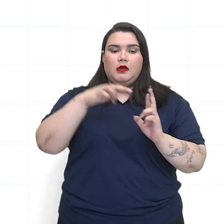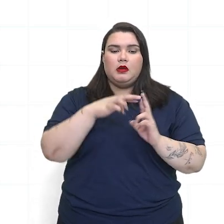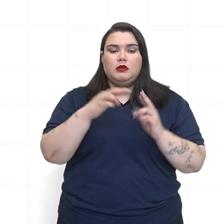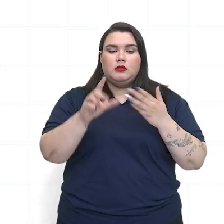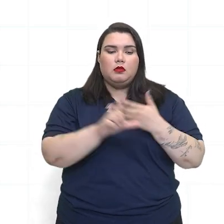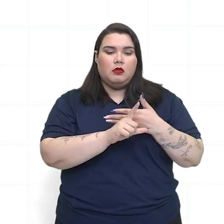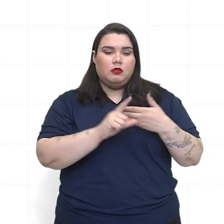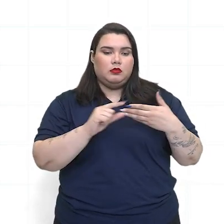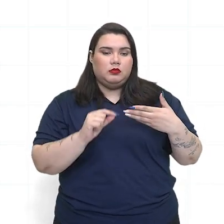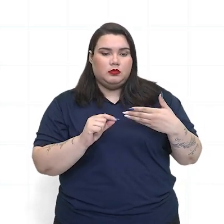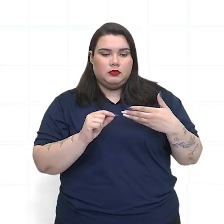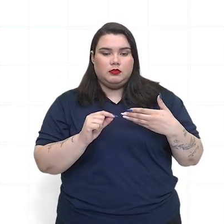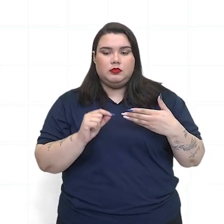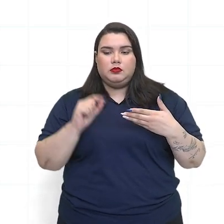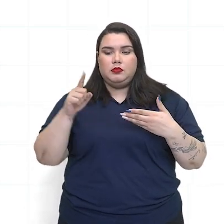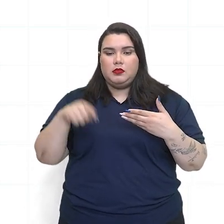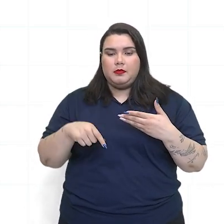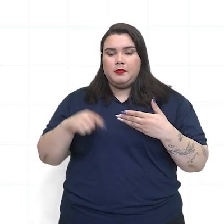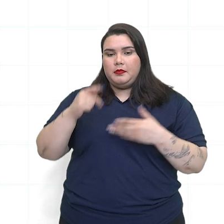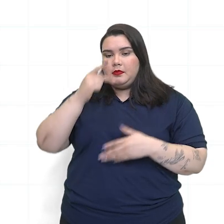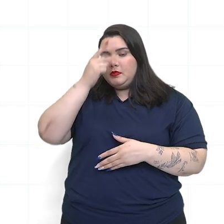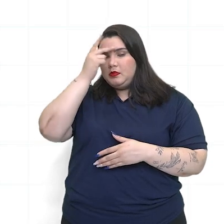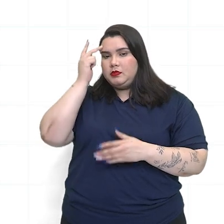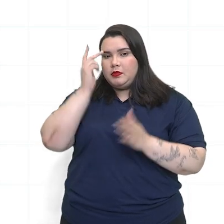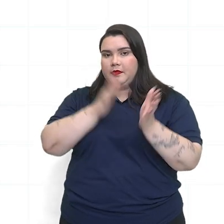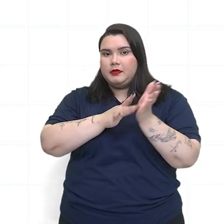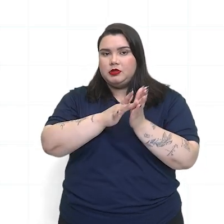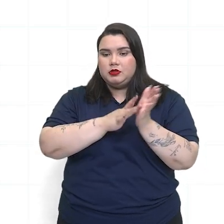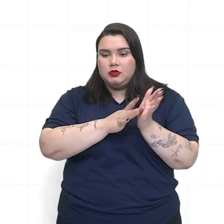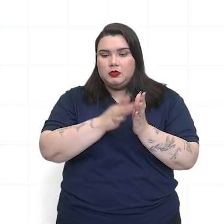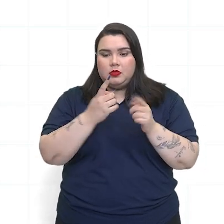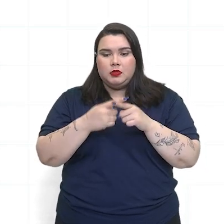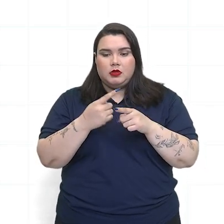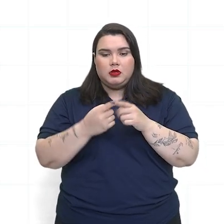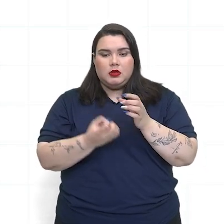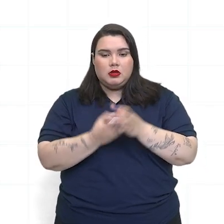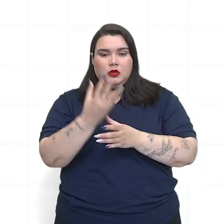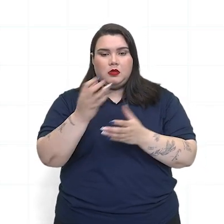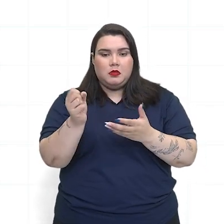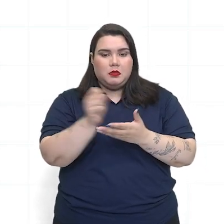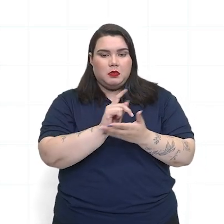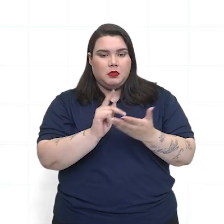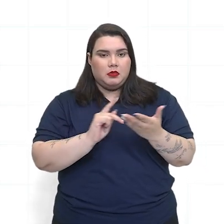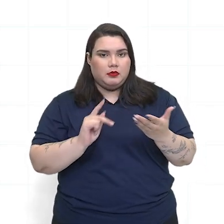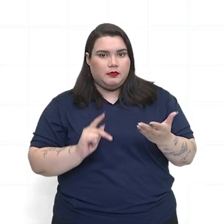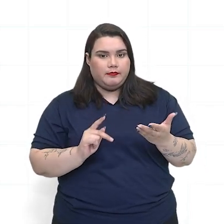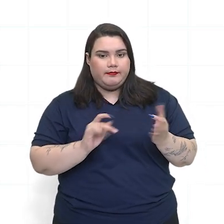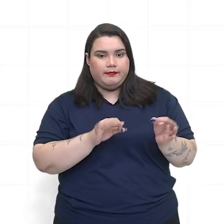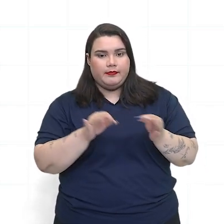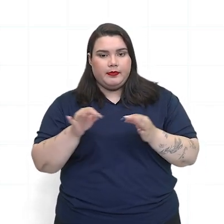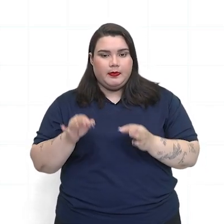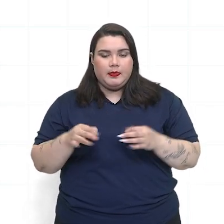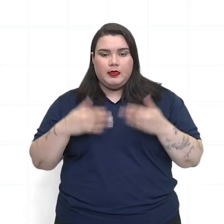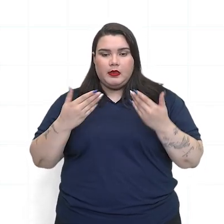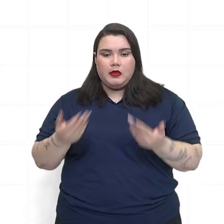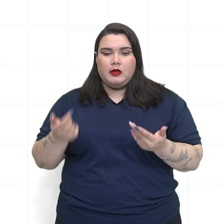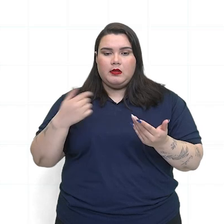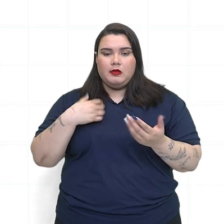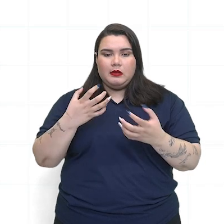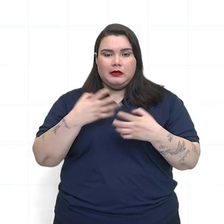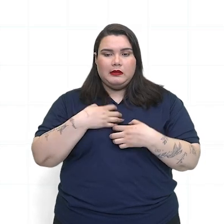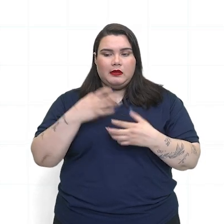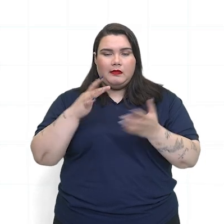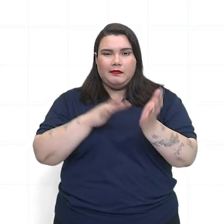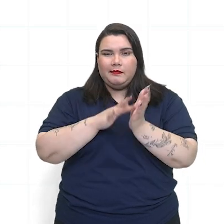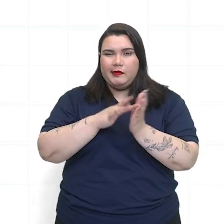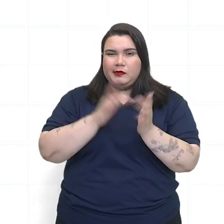escritor, que ele é um fingidor, no momento que ele está construindo o poema, né? E ele diz, ó, finge tão